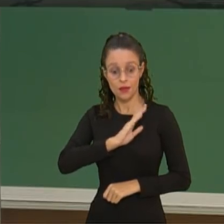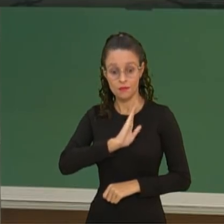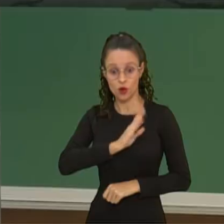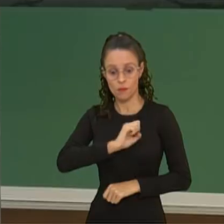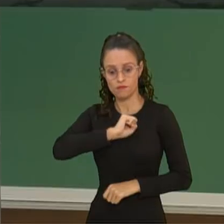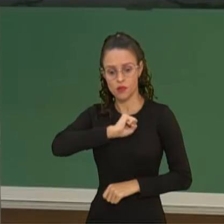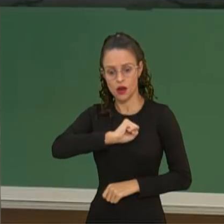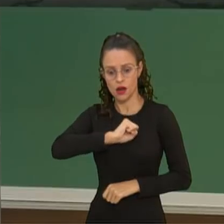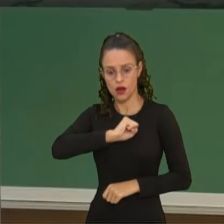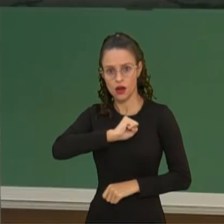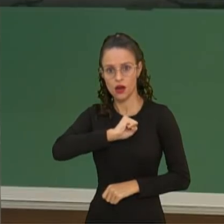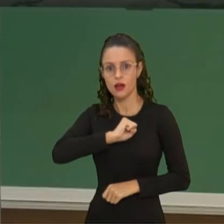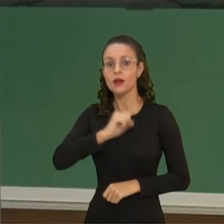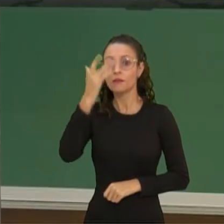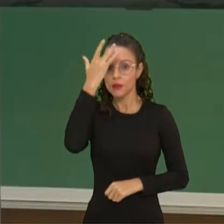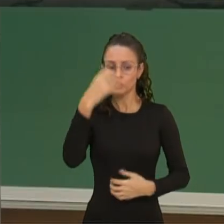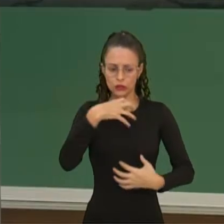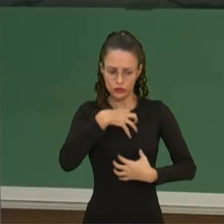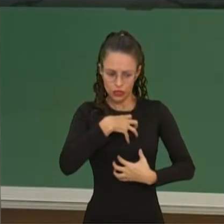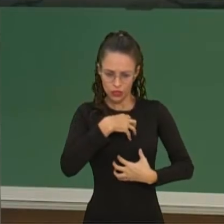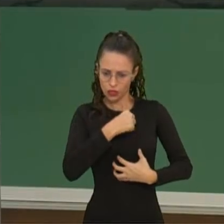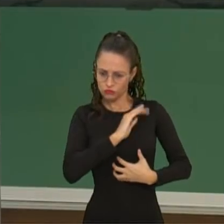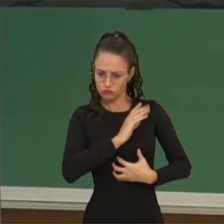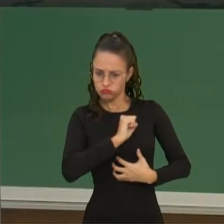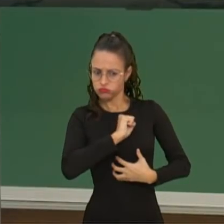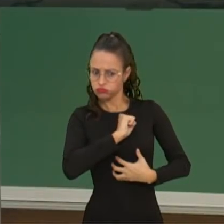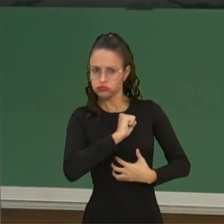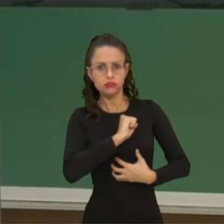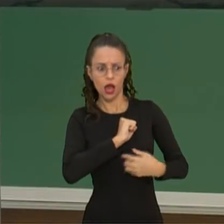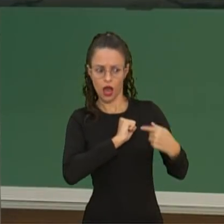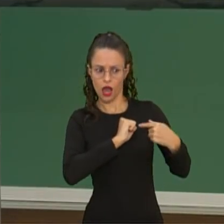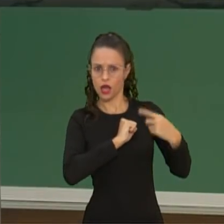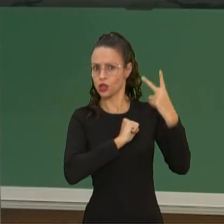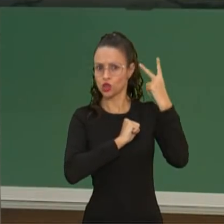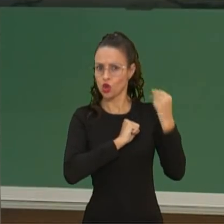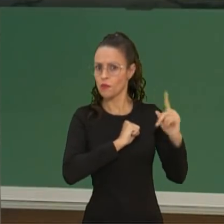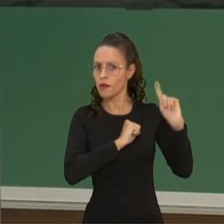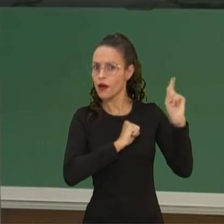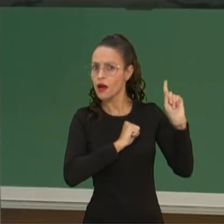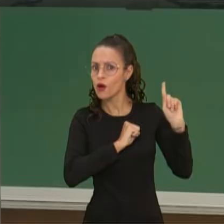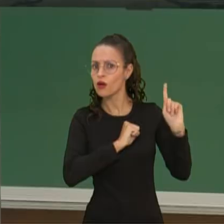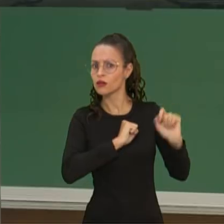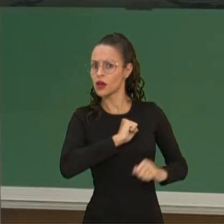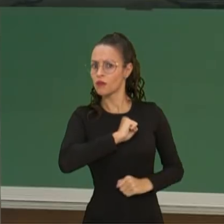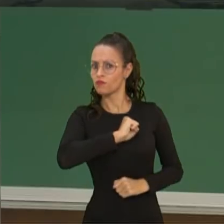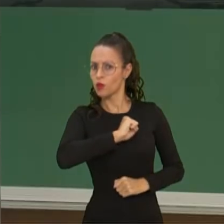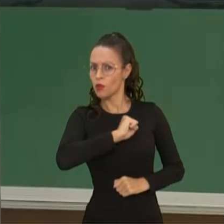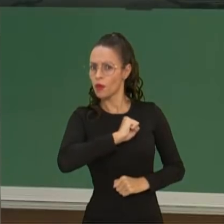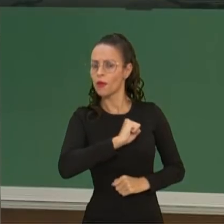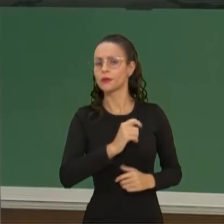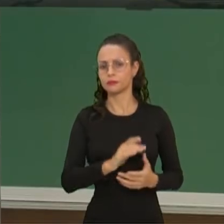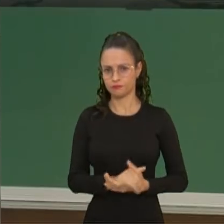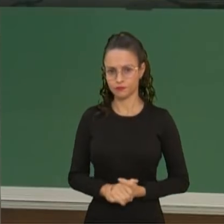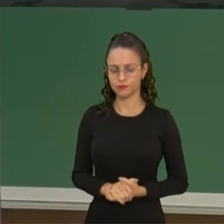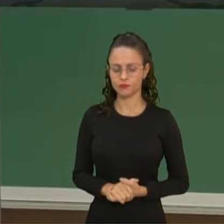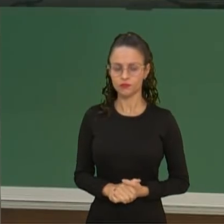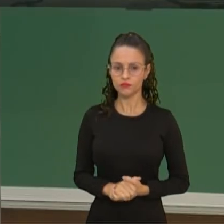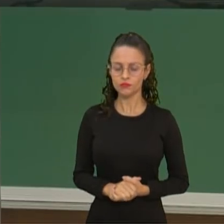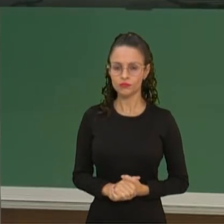fora do normal. A pessoa sente que o coração não está batendo da forma como deveria, né, todos os dias.